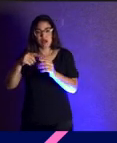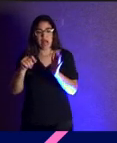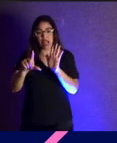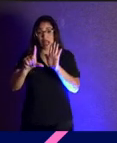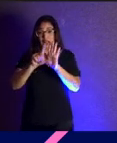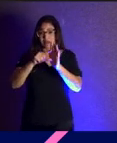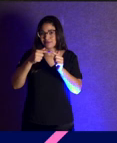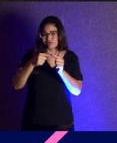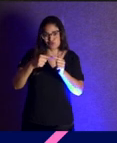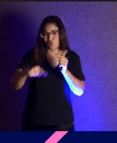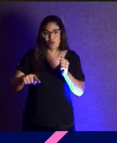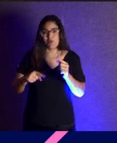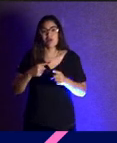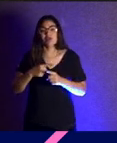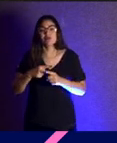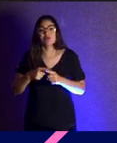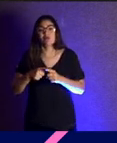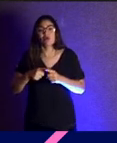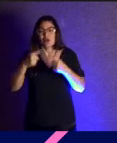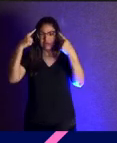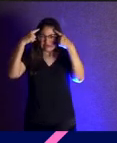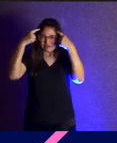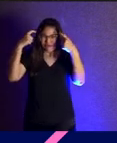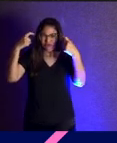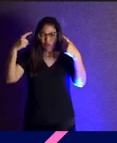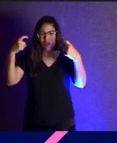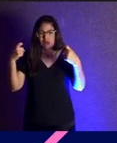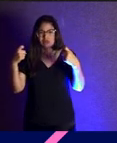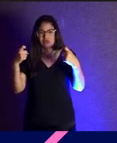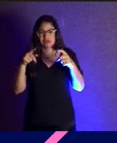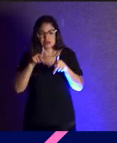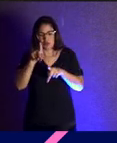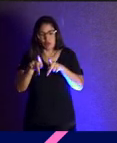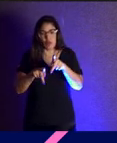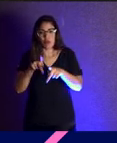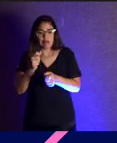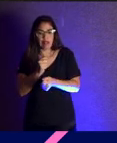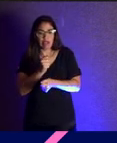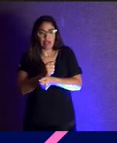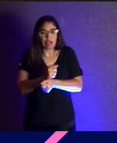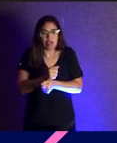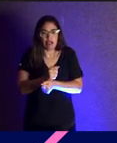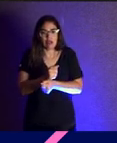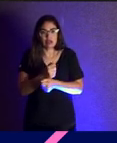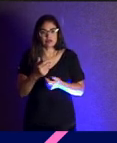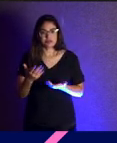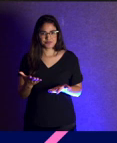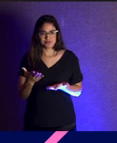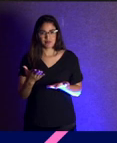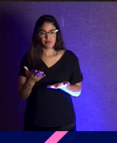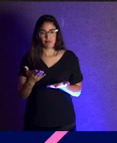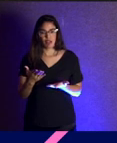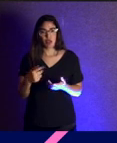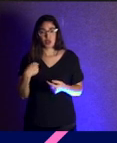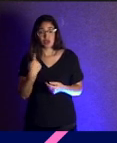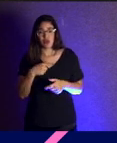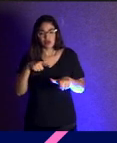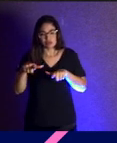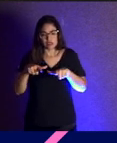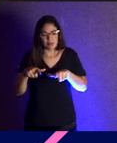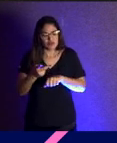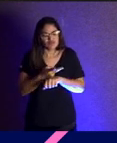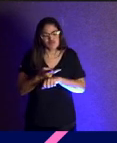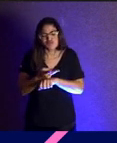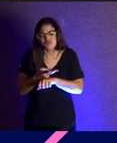passa mensagem de violência, de coação, de compulsão de uma população. Então, como trabalho de apuração em outras locais, a gente